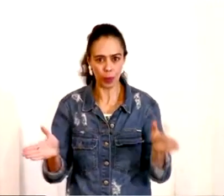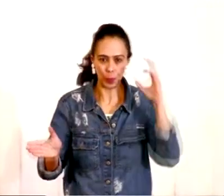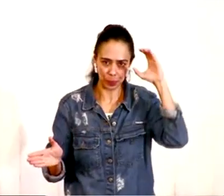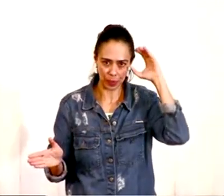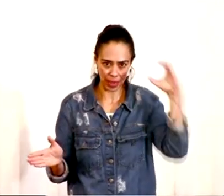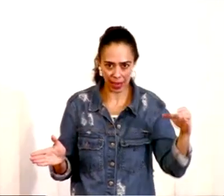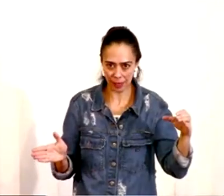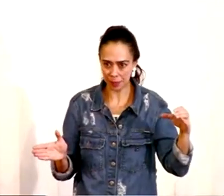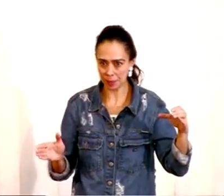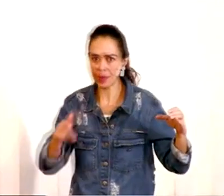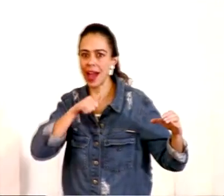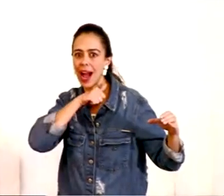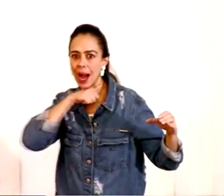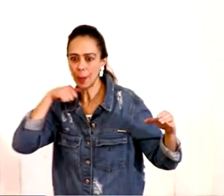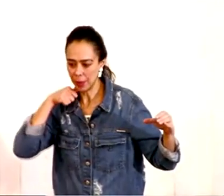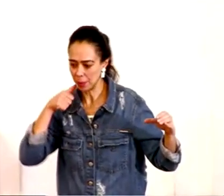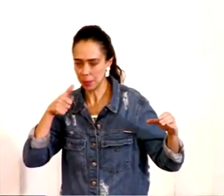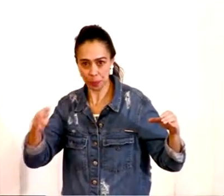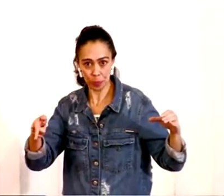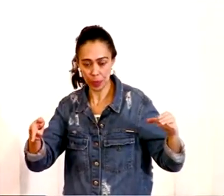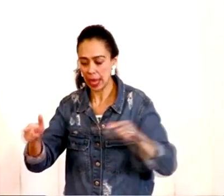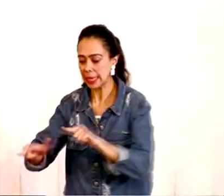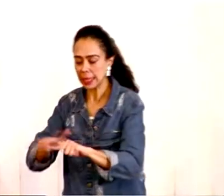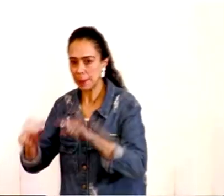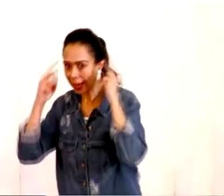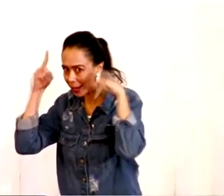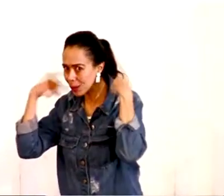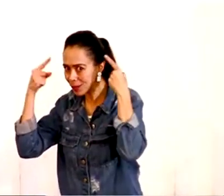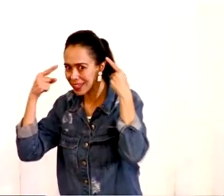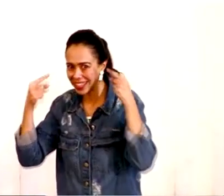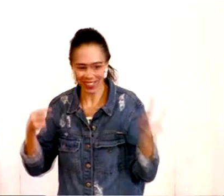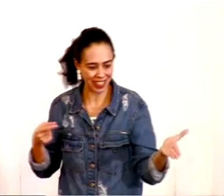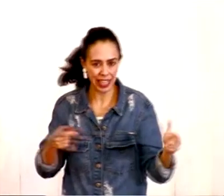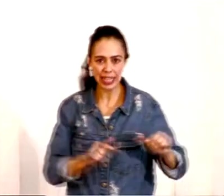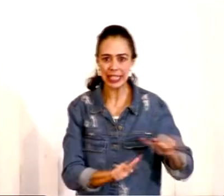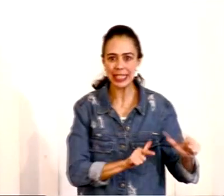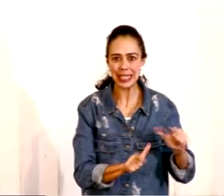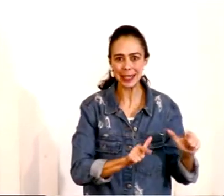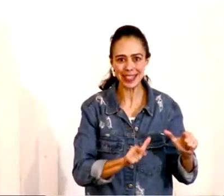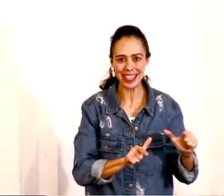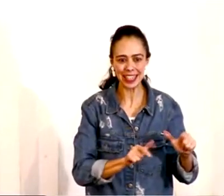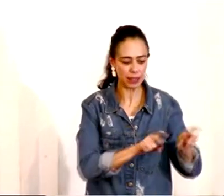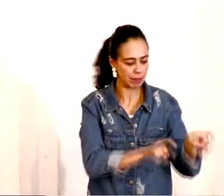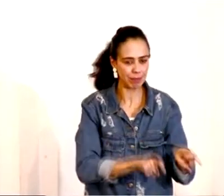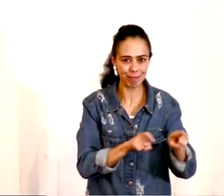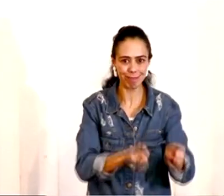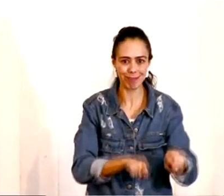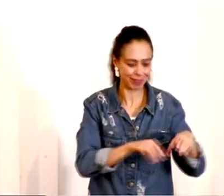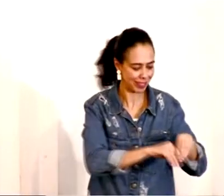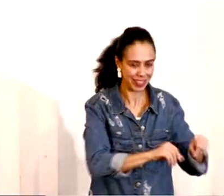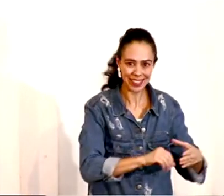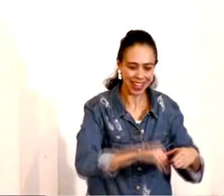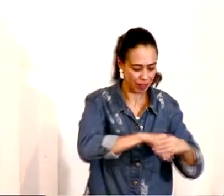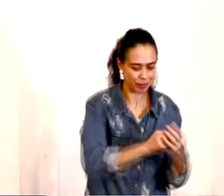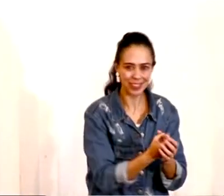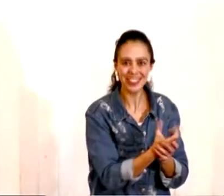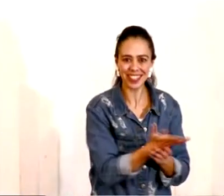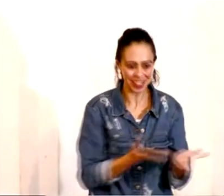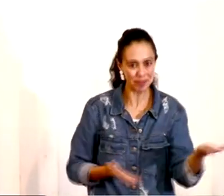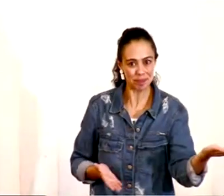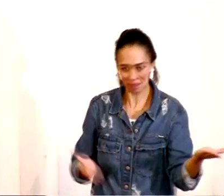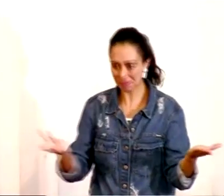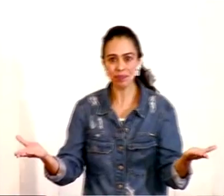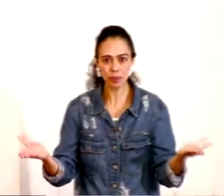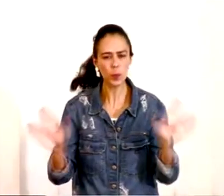interessante percebermos é que Deus amaldiçoou a terra no capítulo 3, como nós vimos no sermão